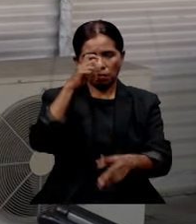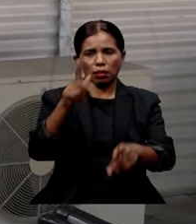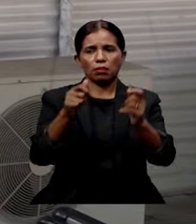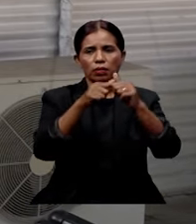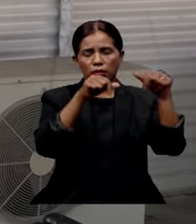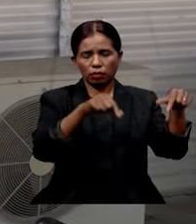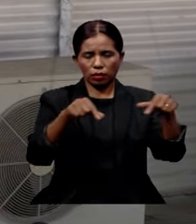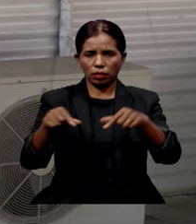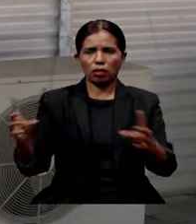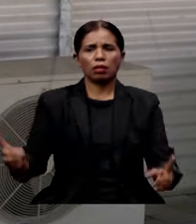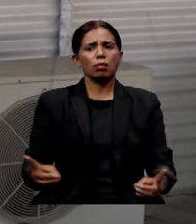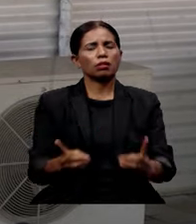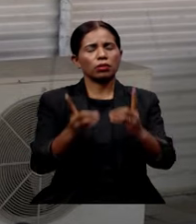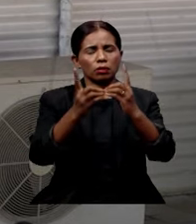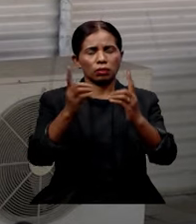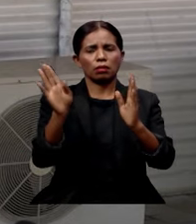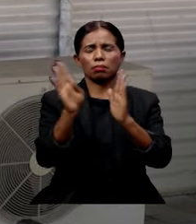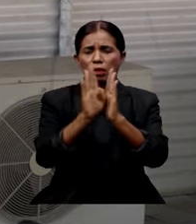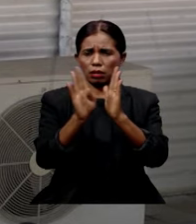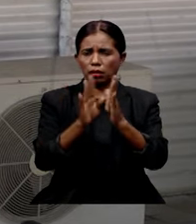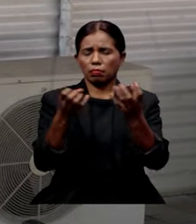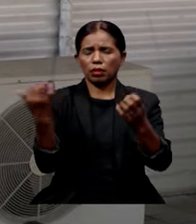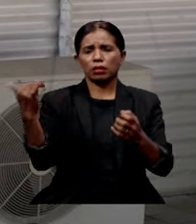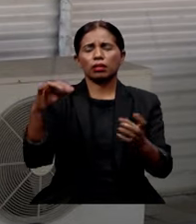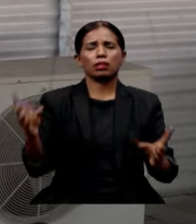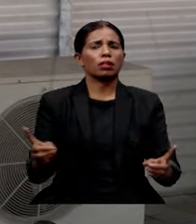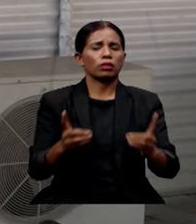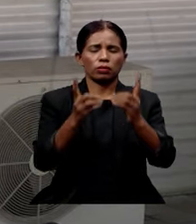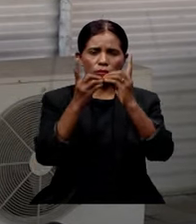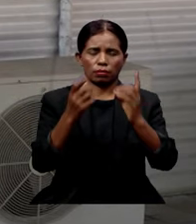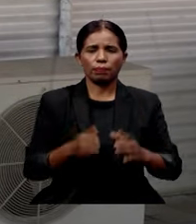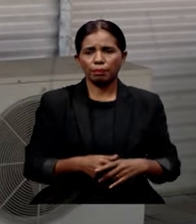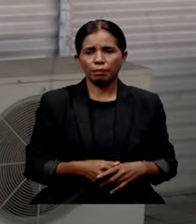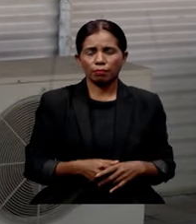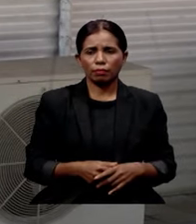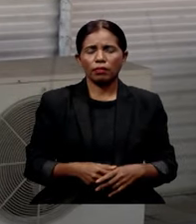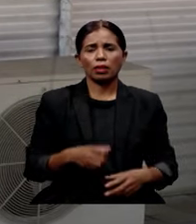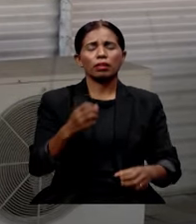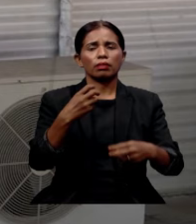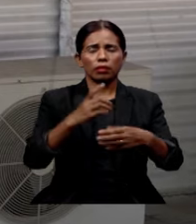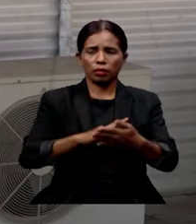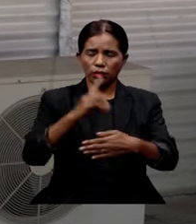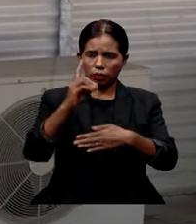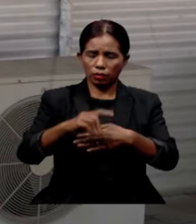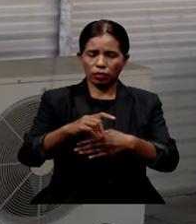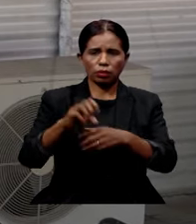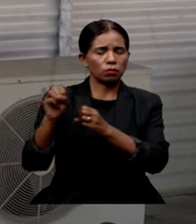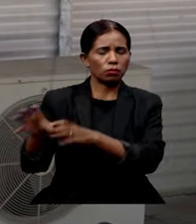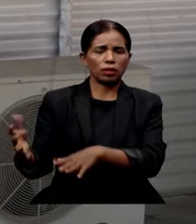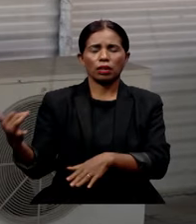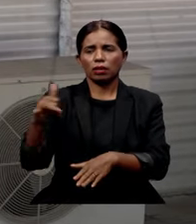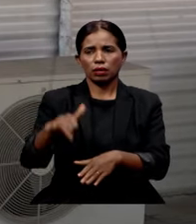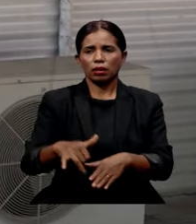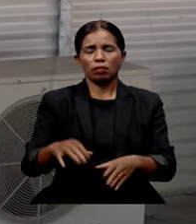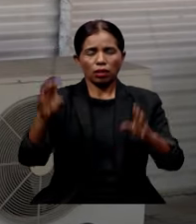coisa que enfrenta barreira, barra, que não é se enfrenta ela. Se desenvolvimento urbano exclui, por exemplo, o setor